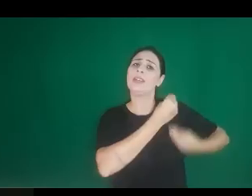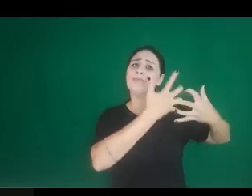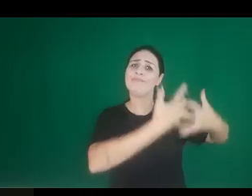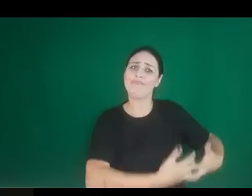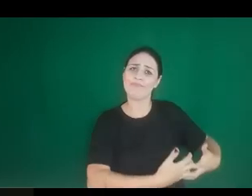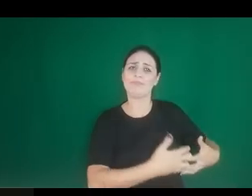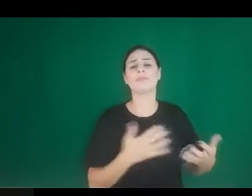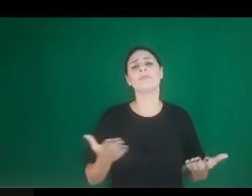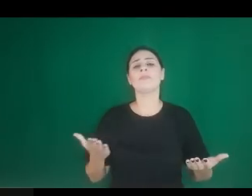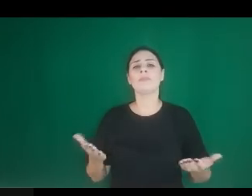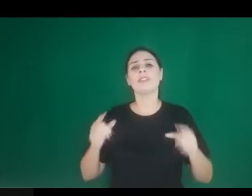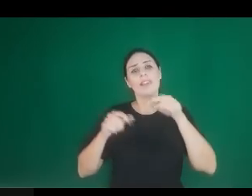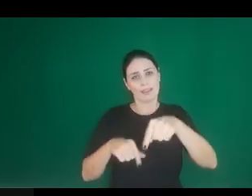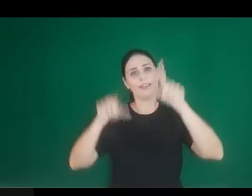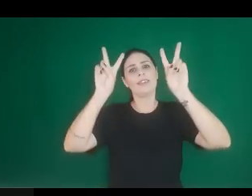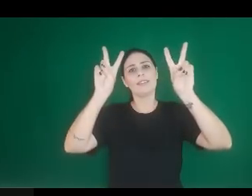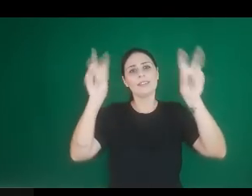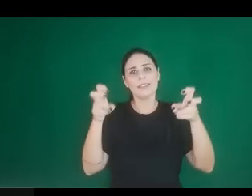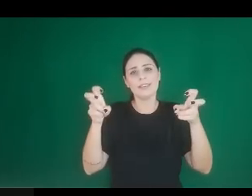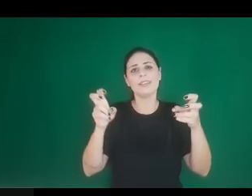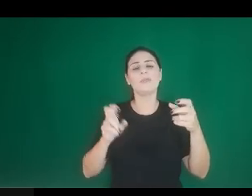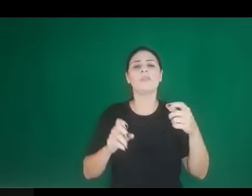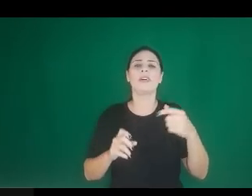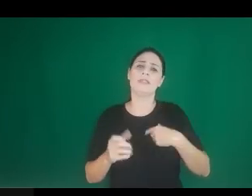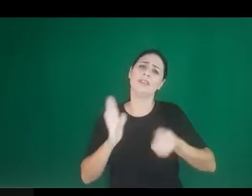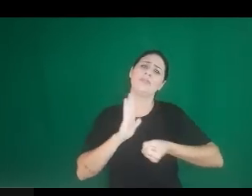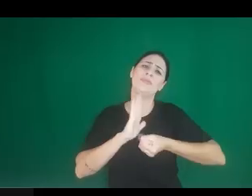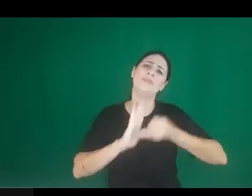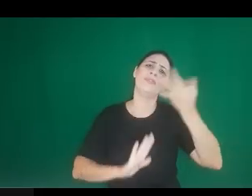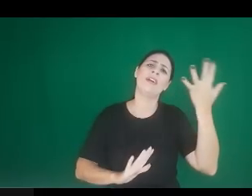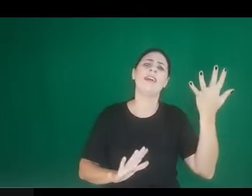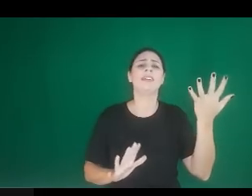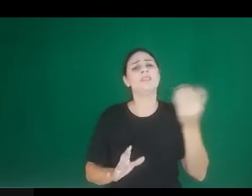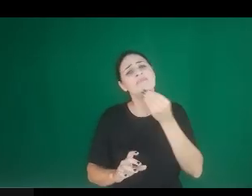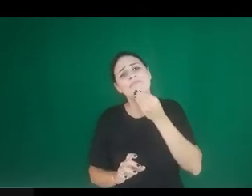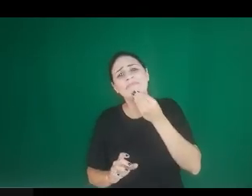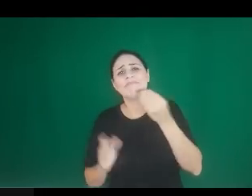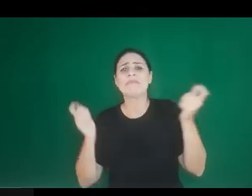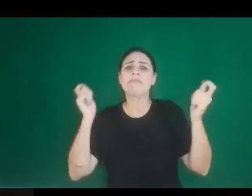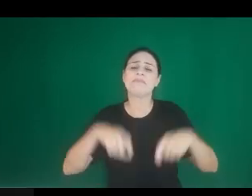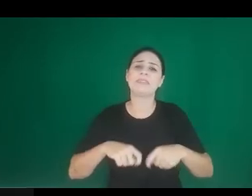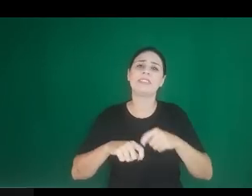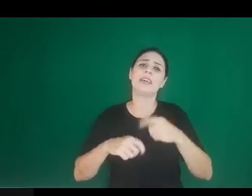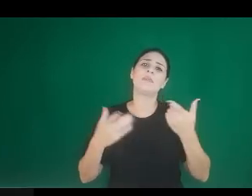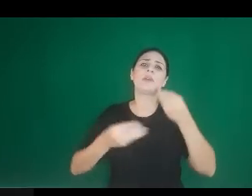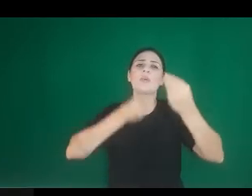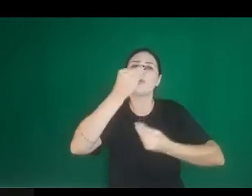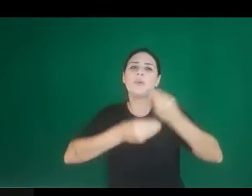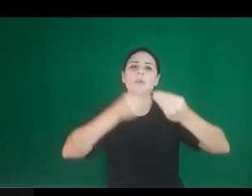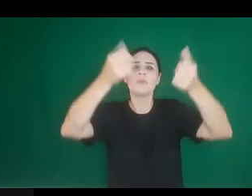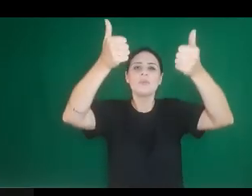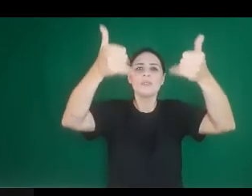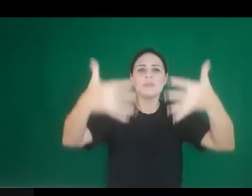agora. Então, esse é o tema, e há várias possibilidades de